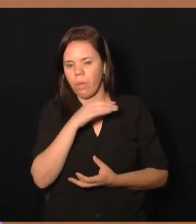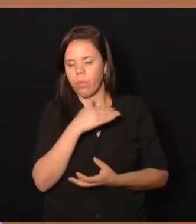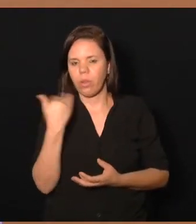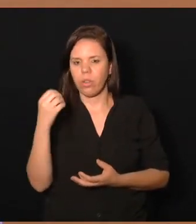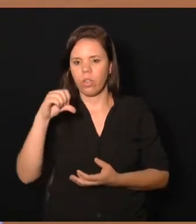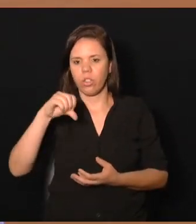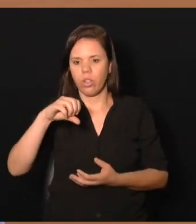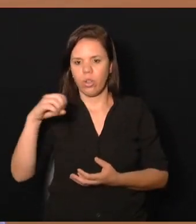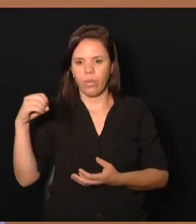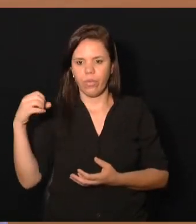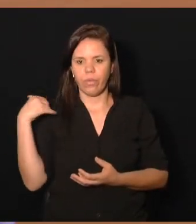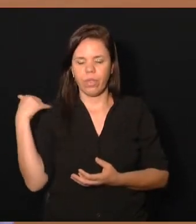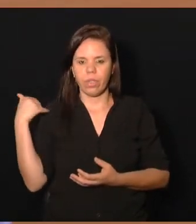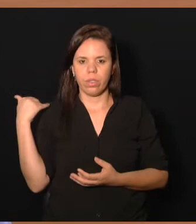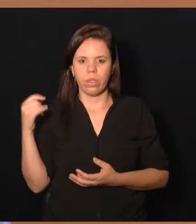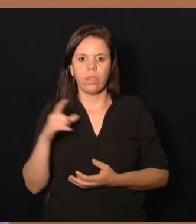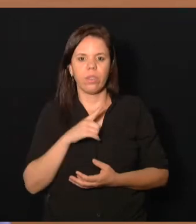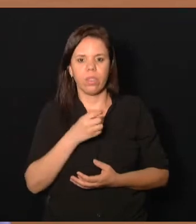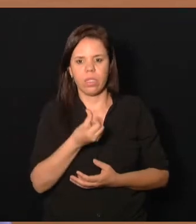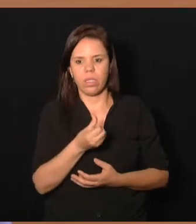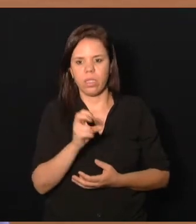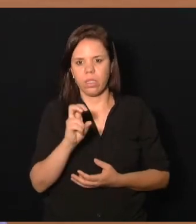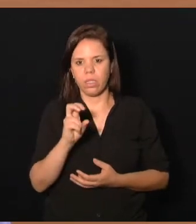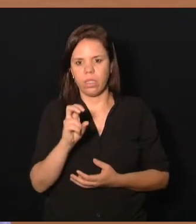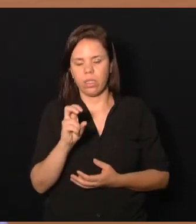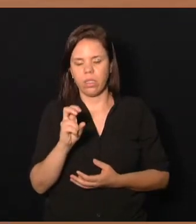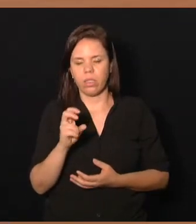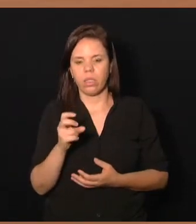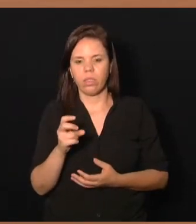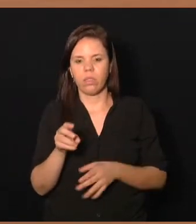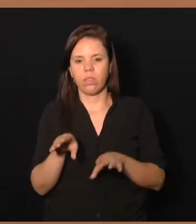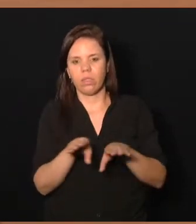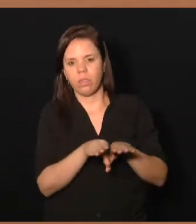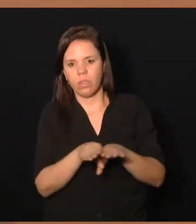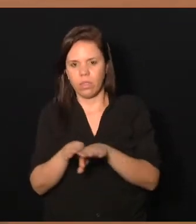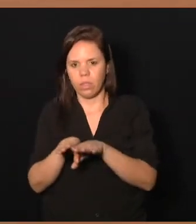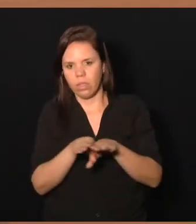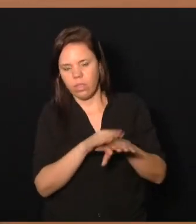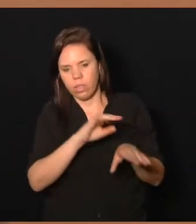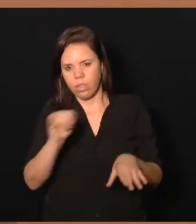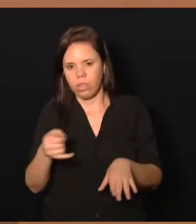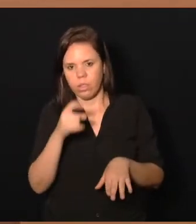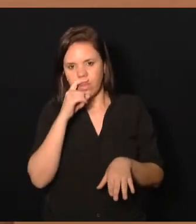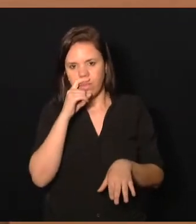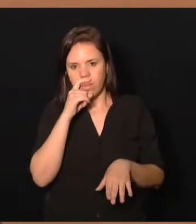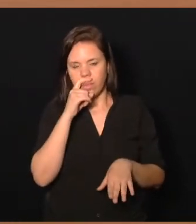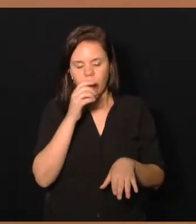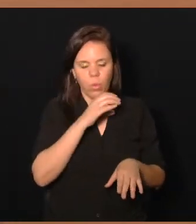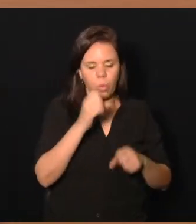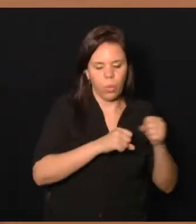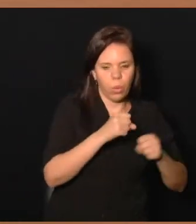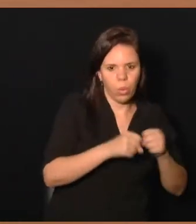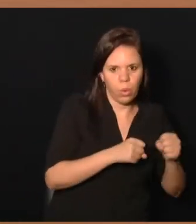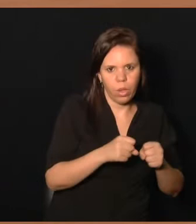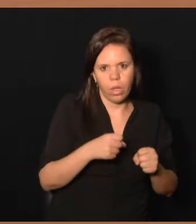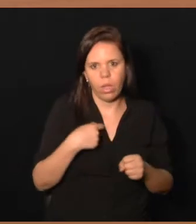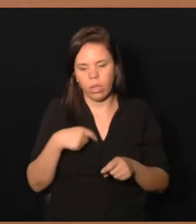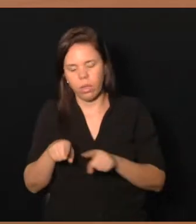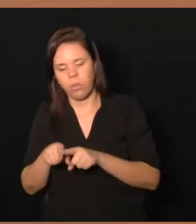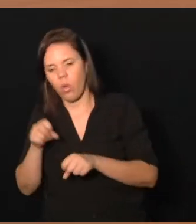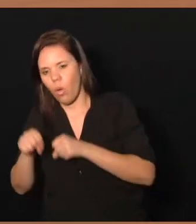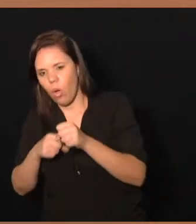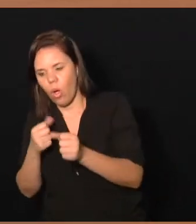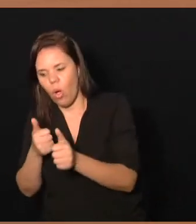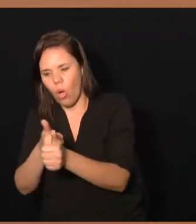anos. Eu tenho 65, estou empatando aqui com o China, ele corre um pouquinho mais do que eu, mas estou correndo atrás